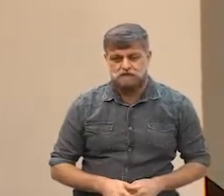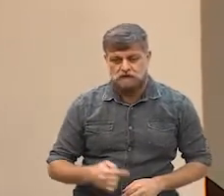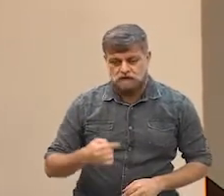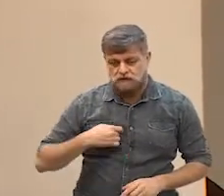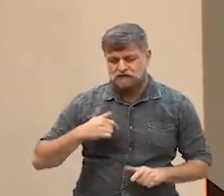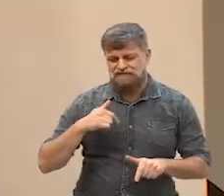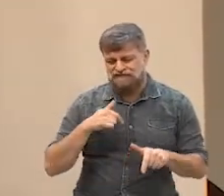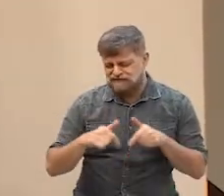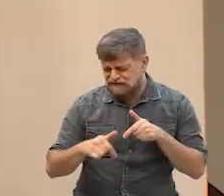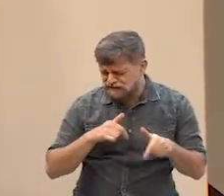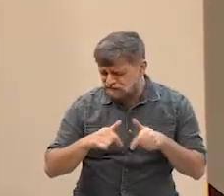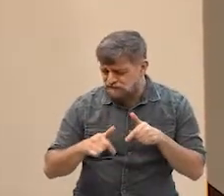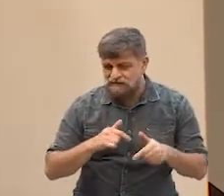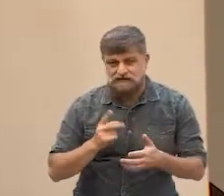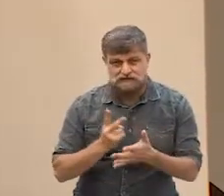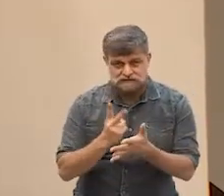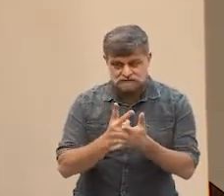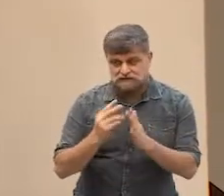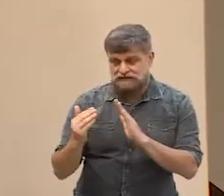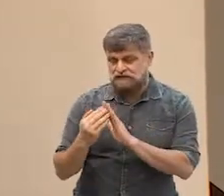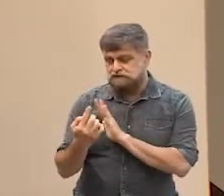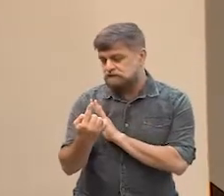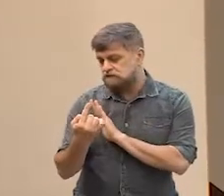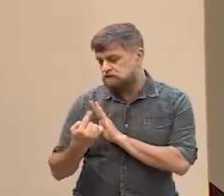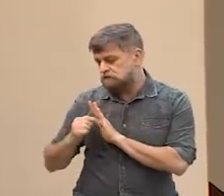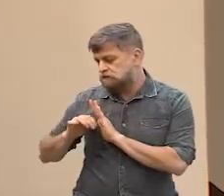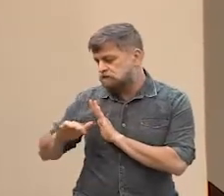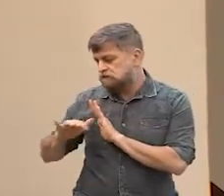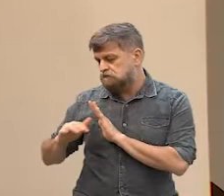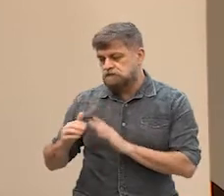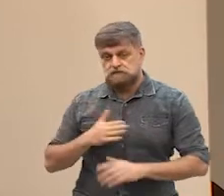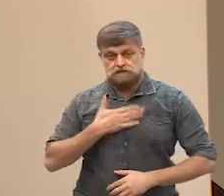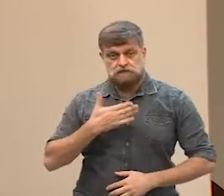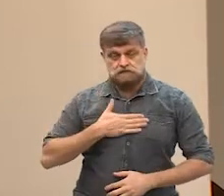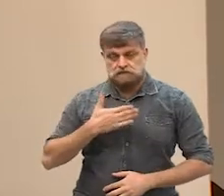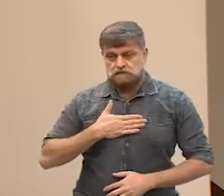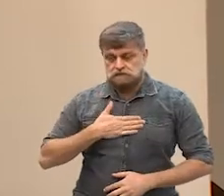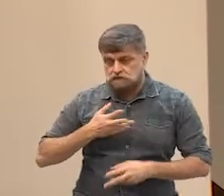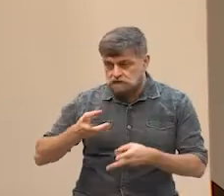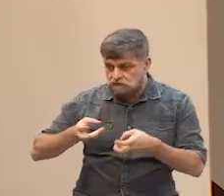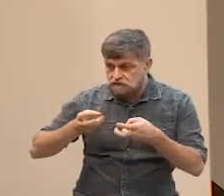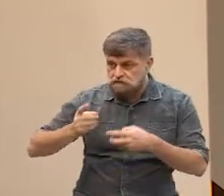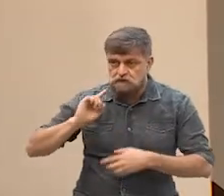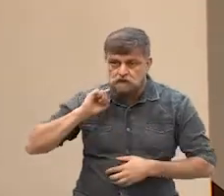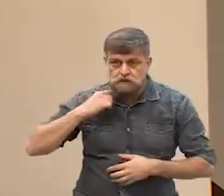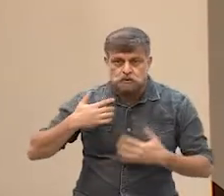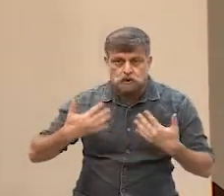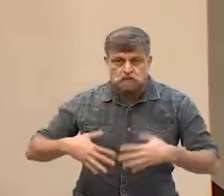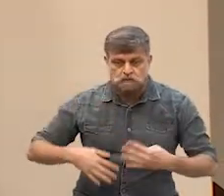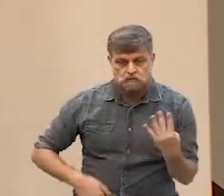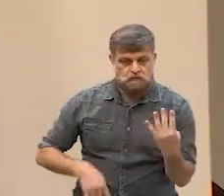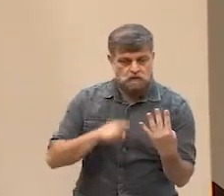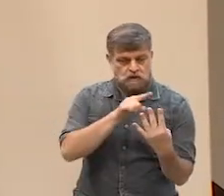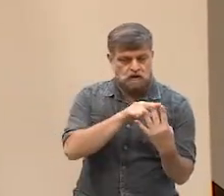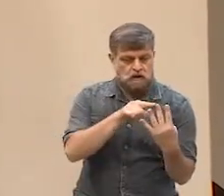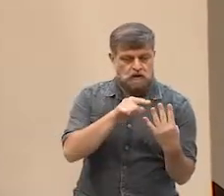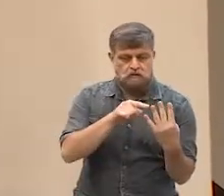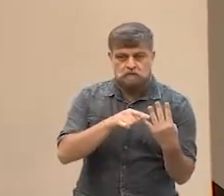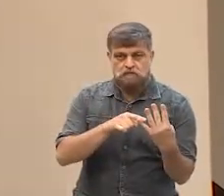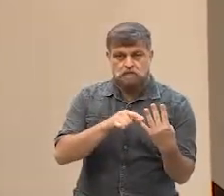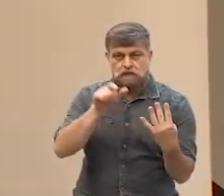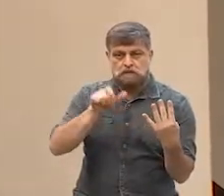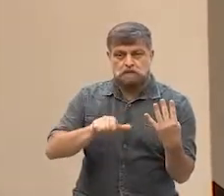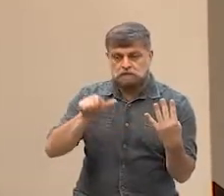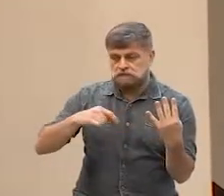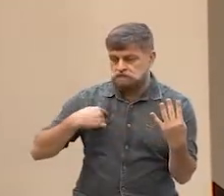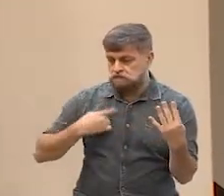trabalhei bastante, fiquei bastante tempo em casa e fiquei muito assustada com a quantidade de lixo que nós 4